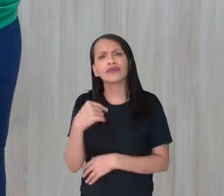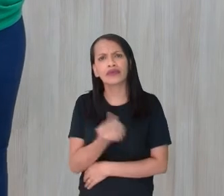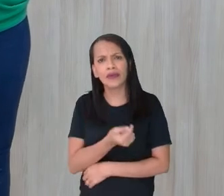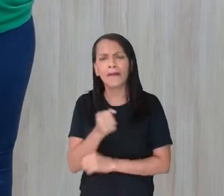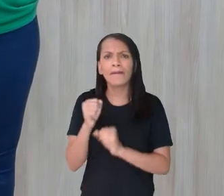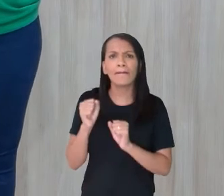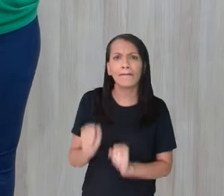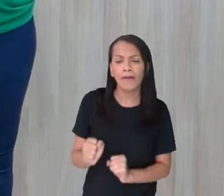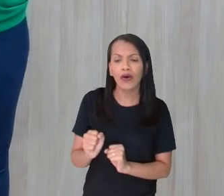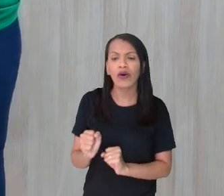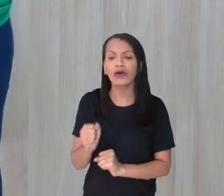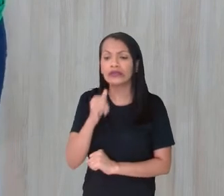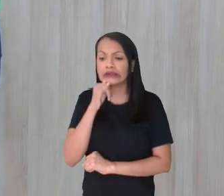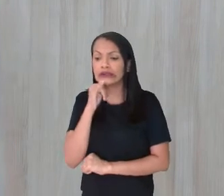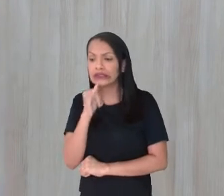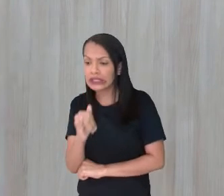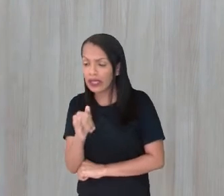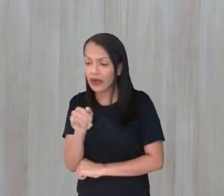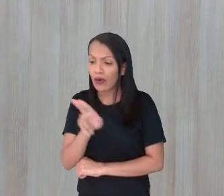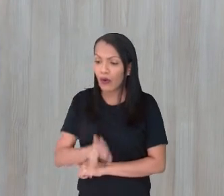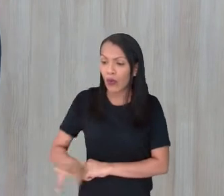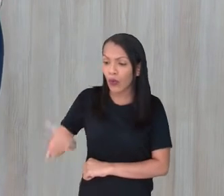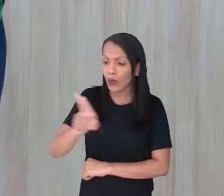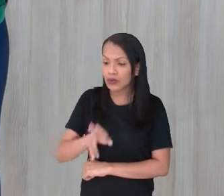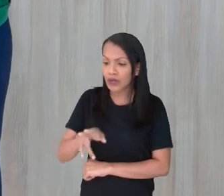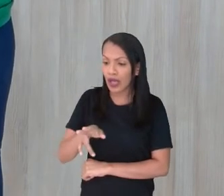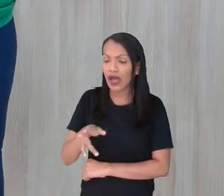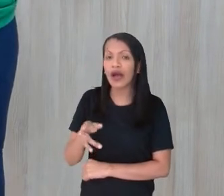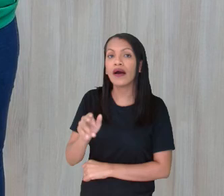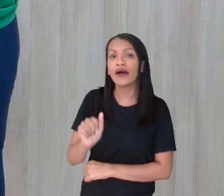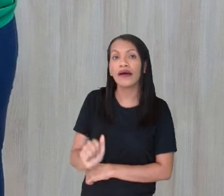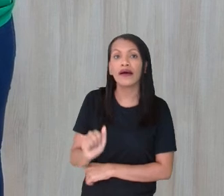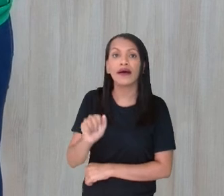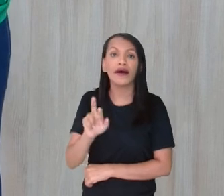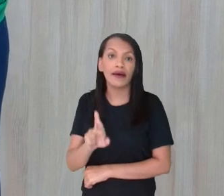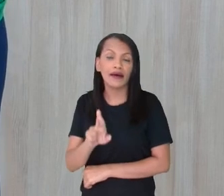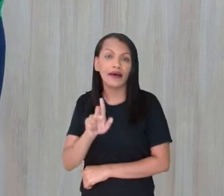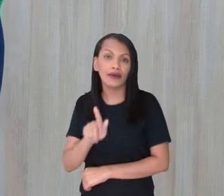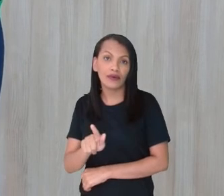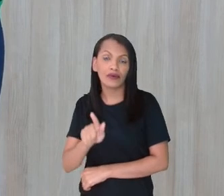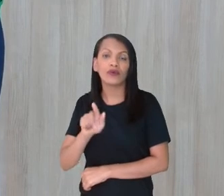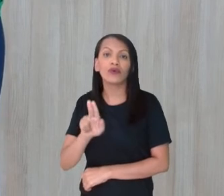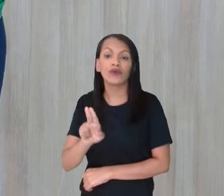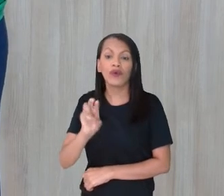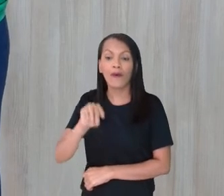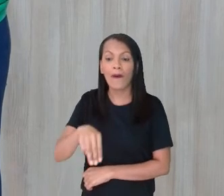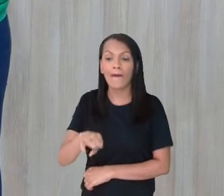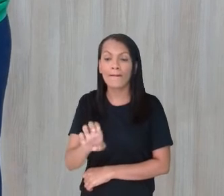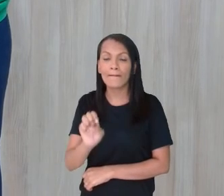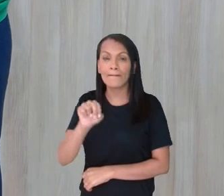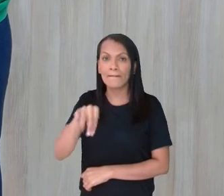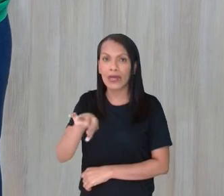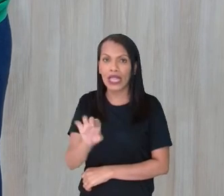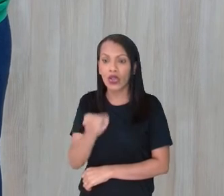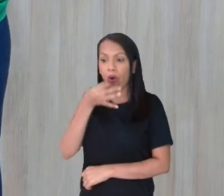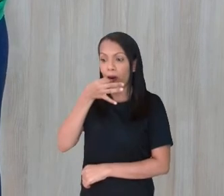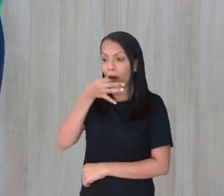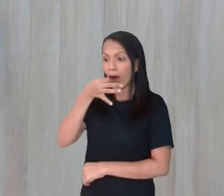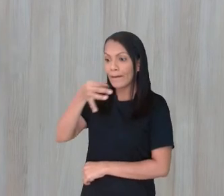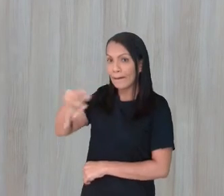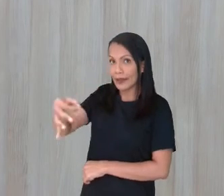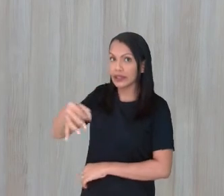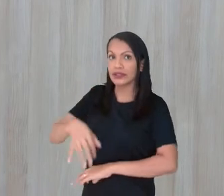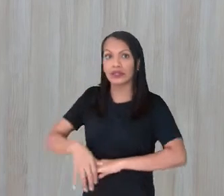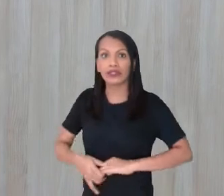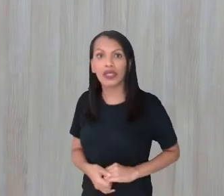pode convencer, a gente pode utilizar um argumento? Como é que a gente pode convencer o outro? Através